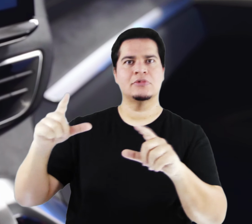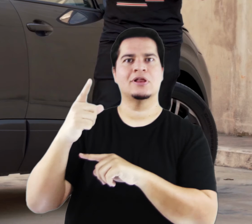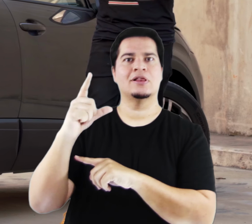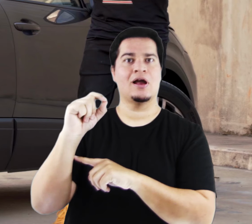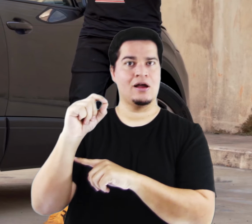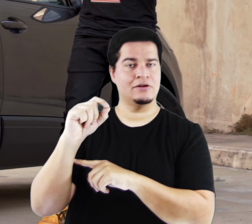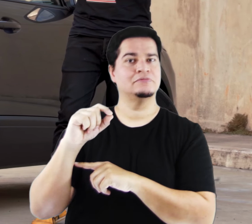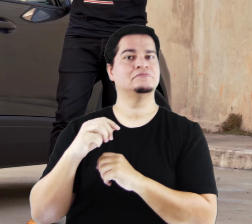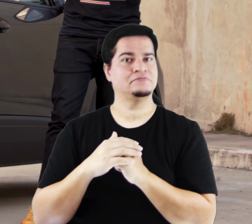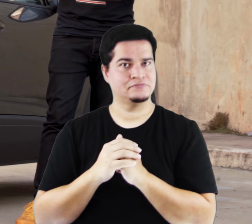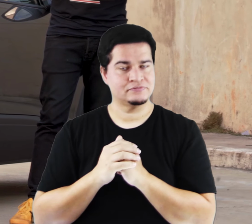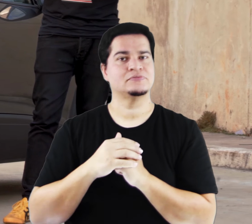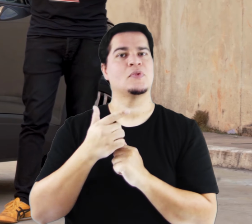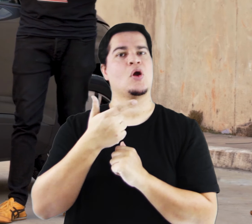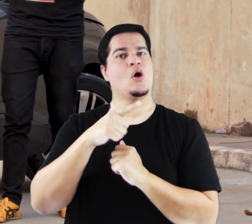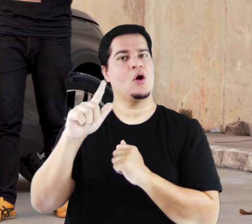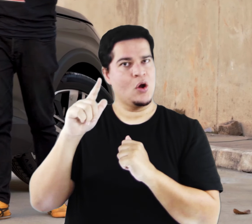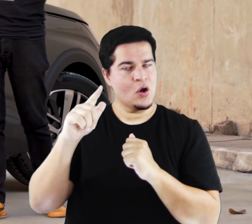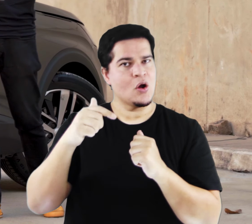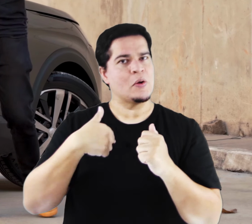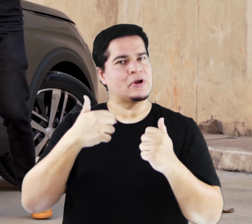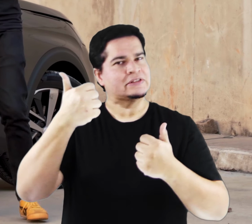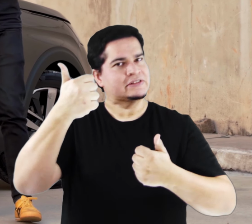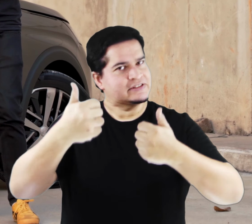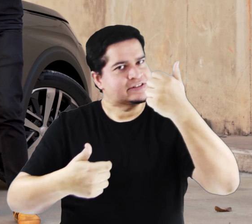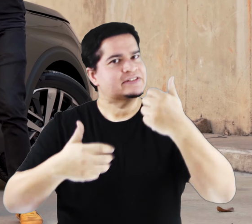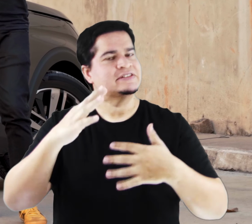Agora, outra novidade que não é das